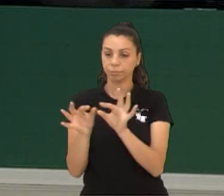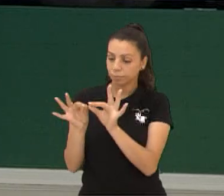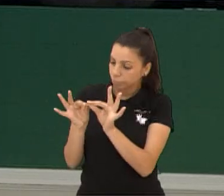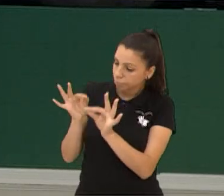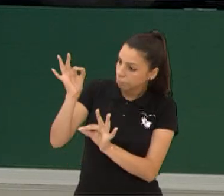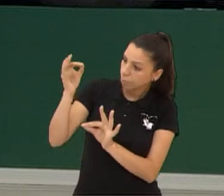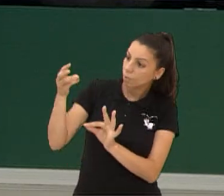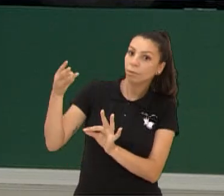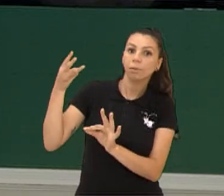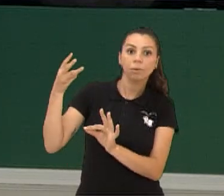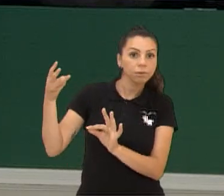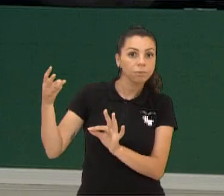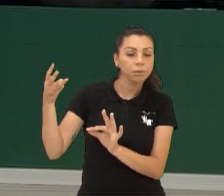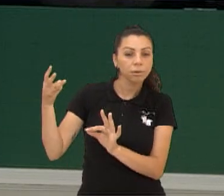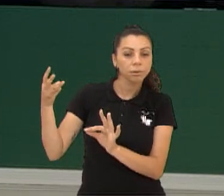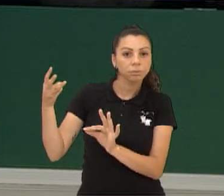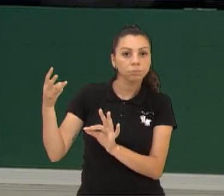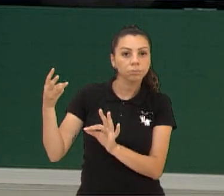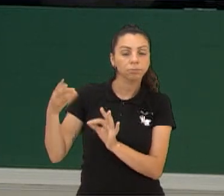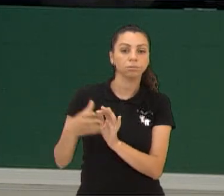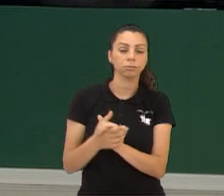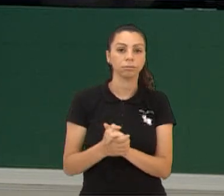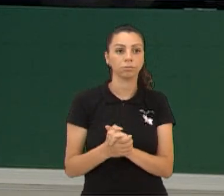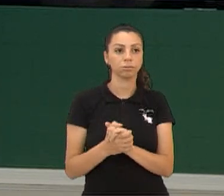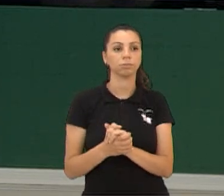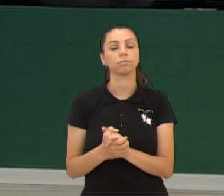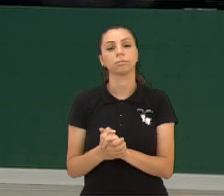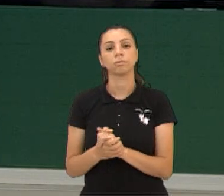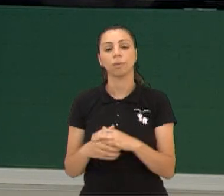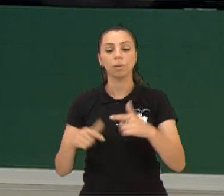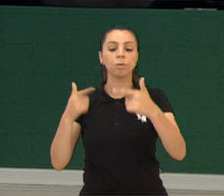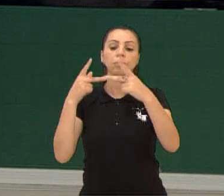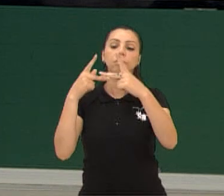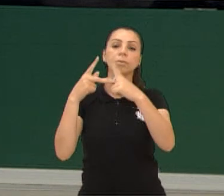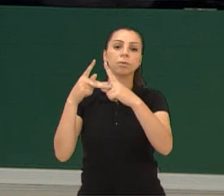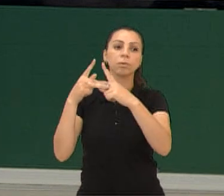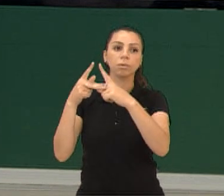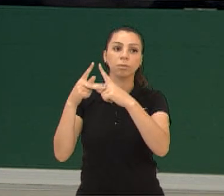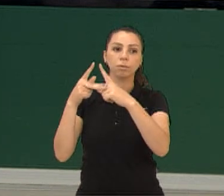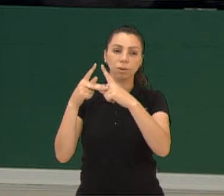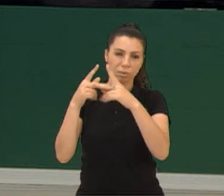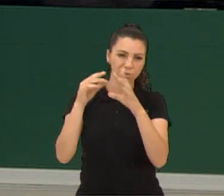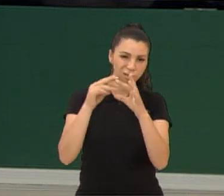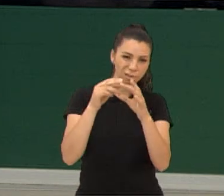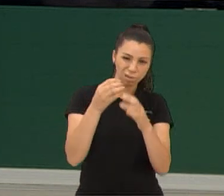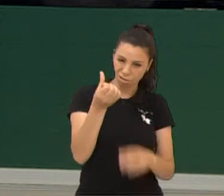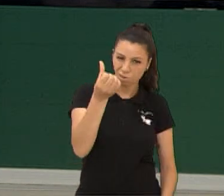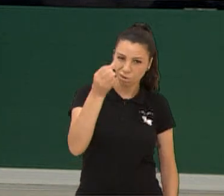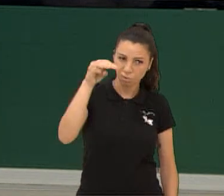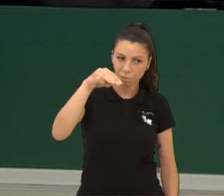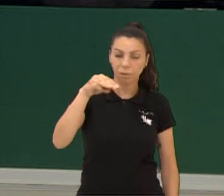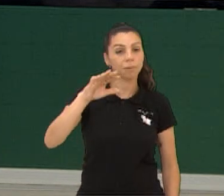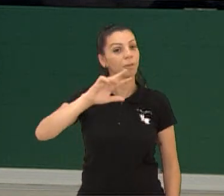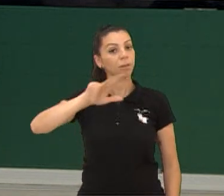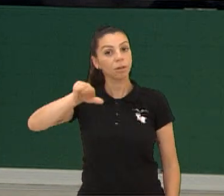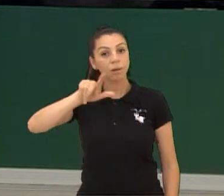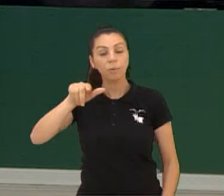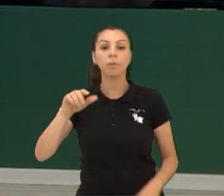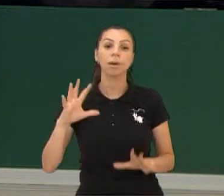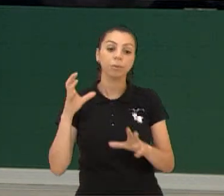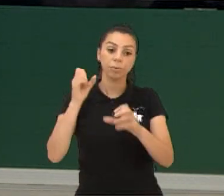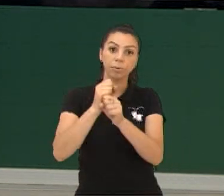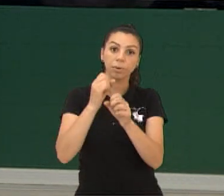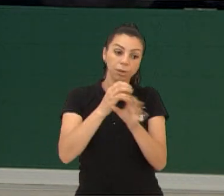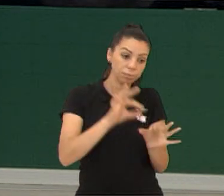e 3 de largura. E o triângulo? O triângulo vai ter 6 metros? Não, ó, 6 metros é o